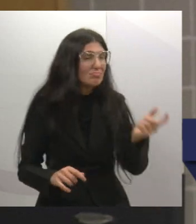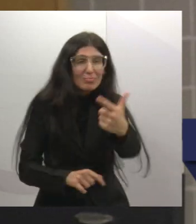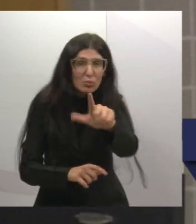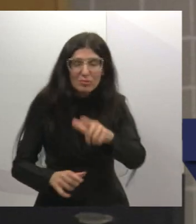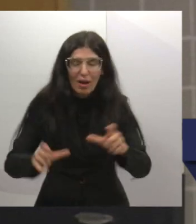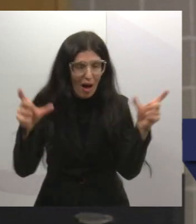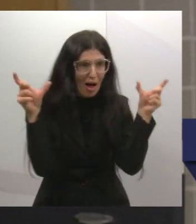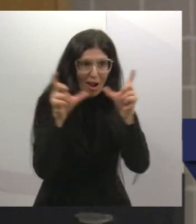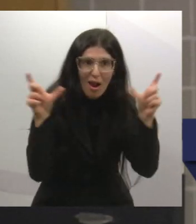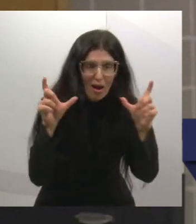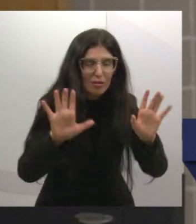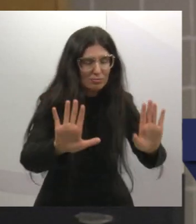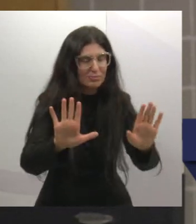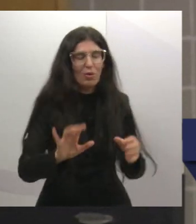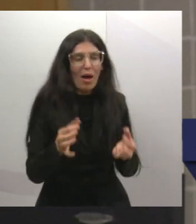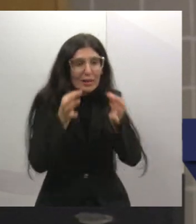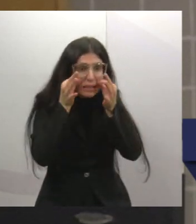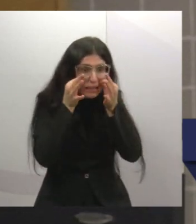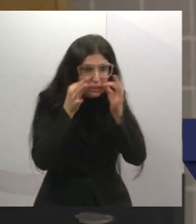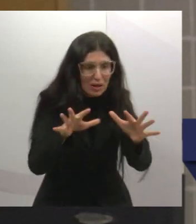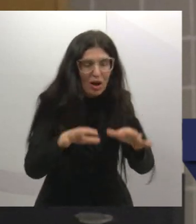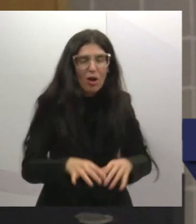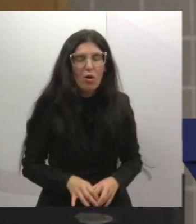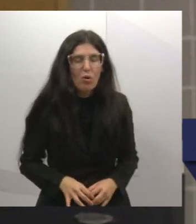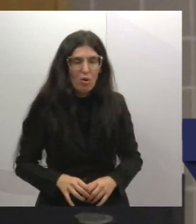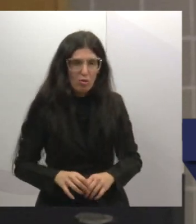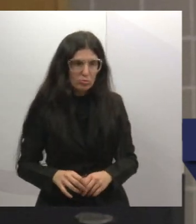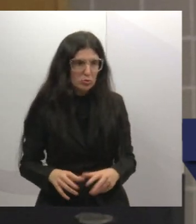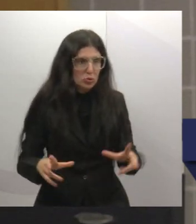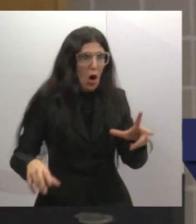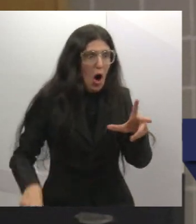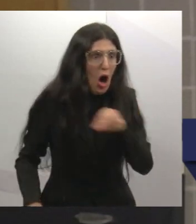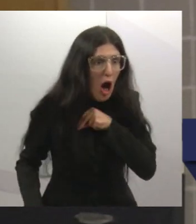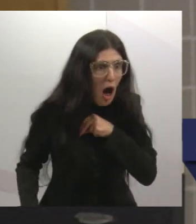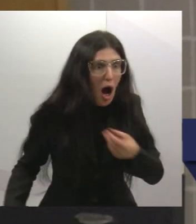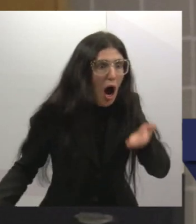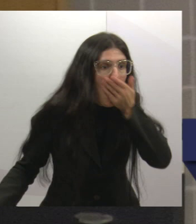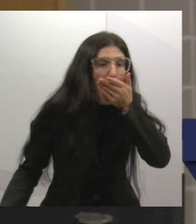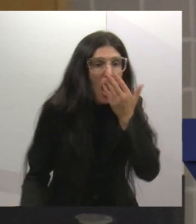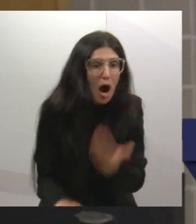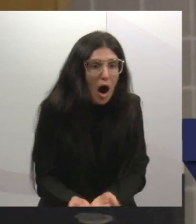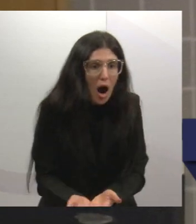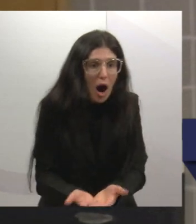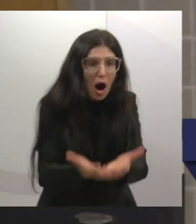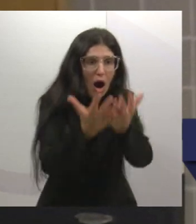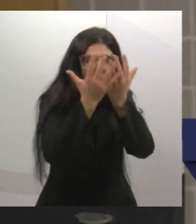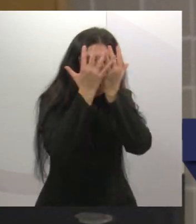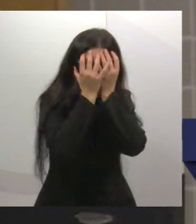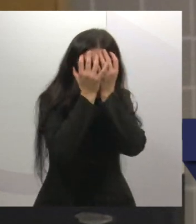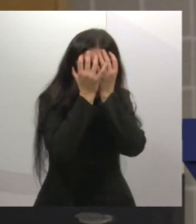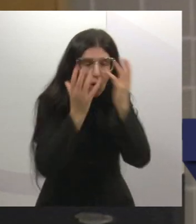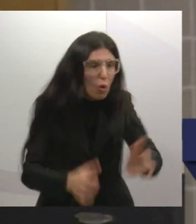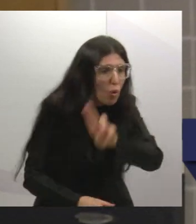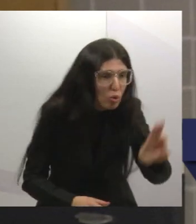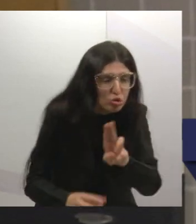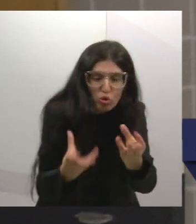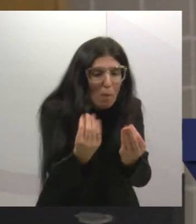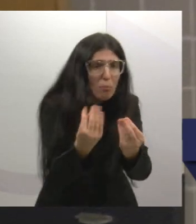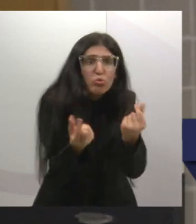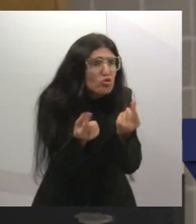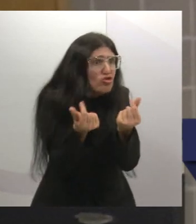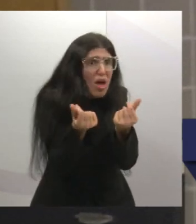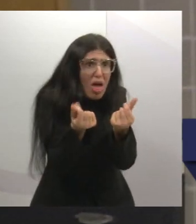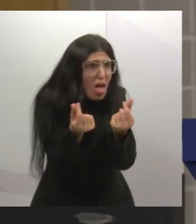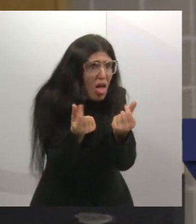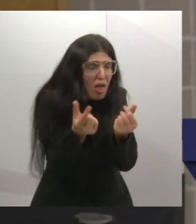de discrepância do orçamento em execução com o orçamento aprovado. Preciso, com mais detalhes, se você me